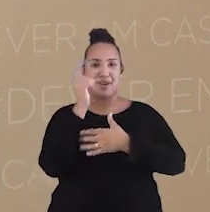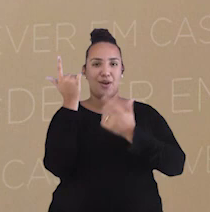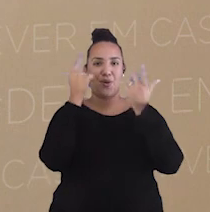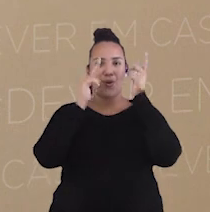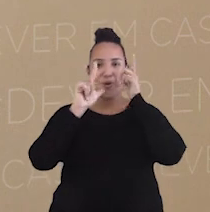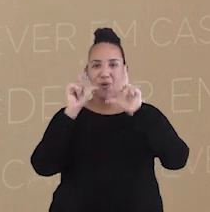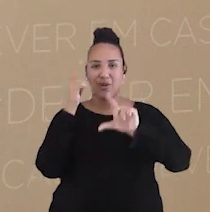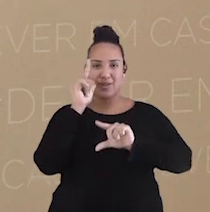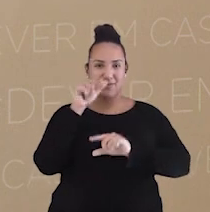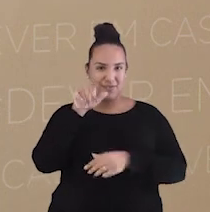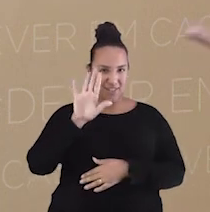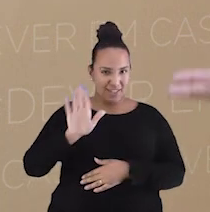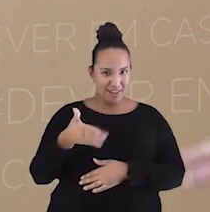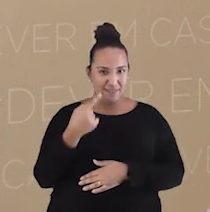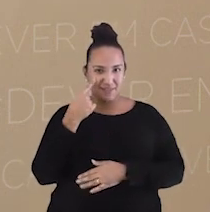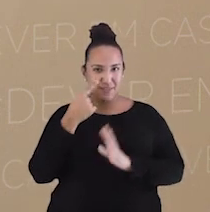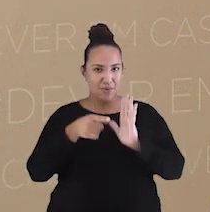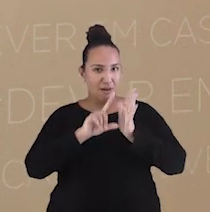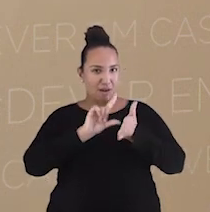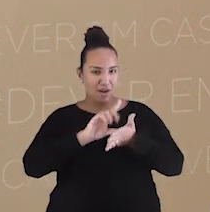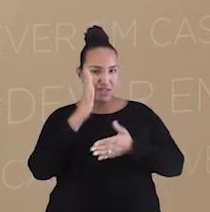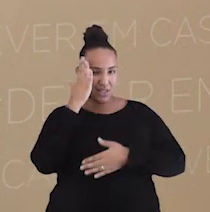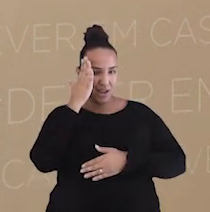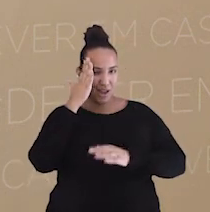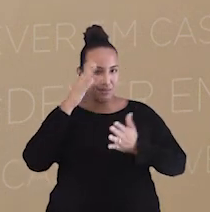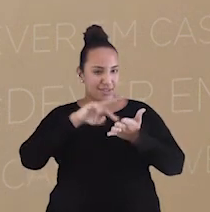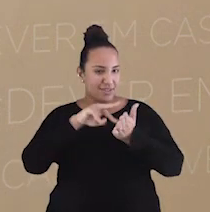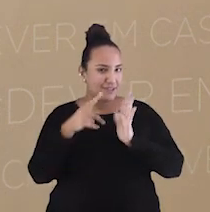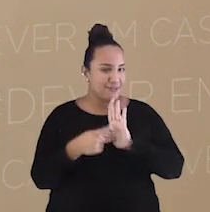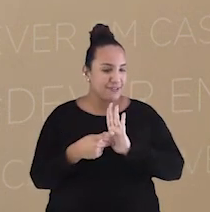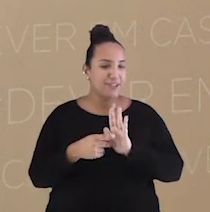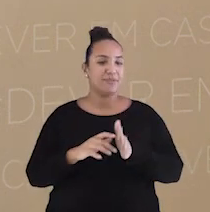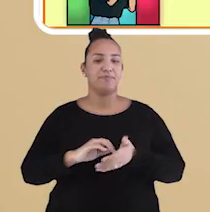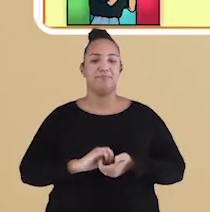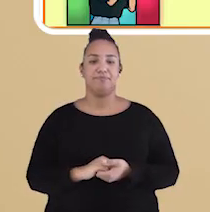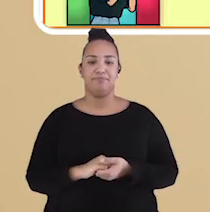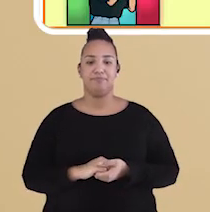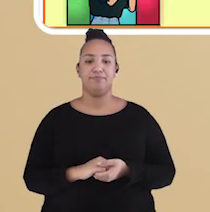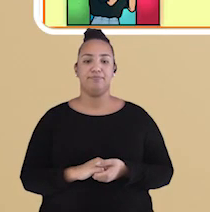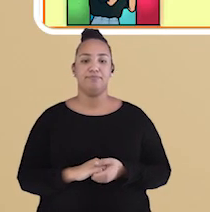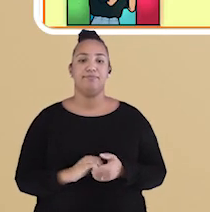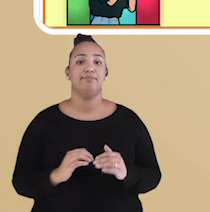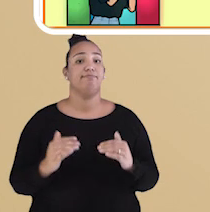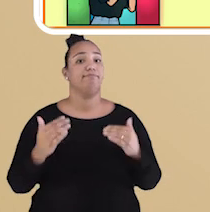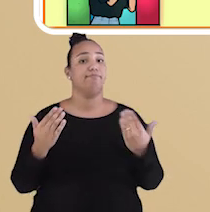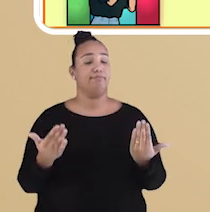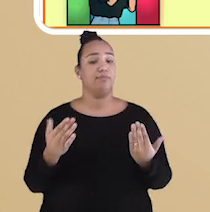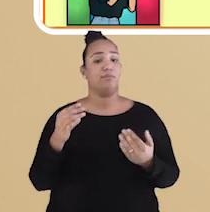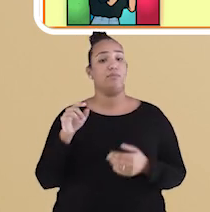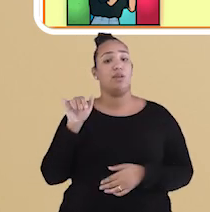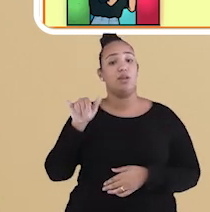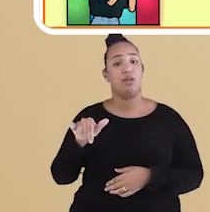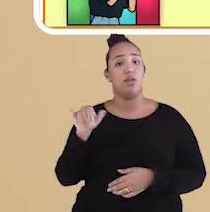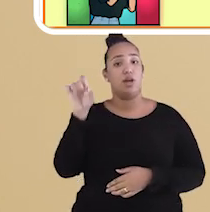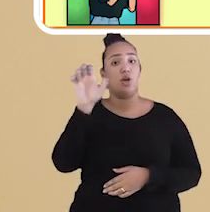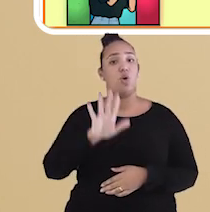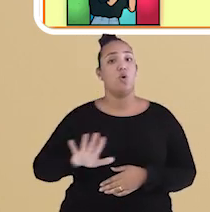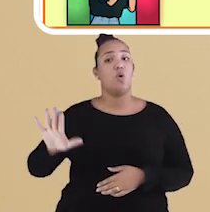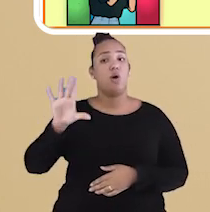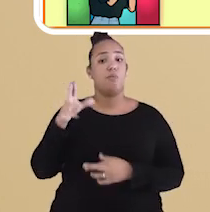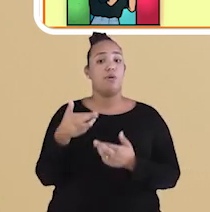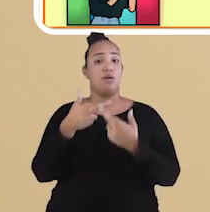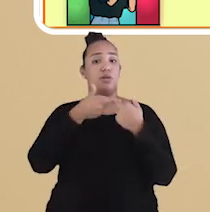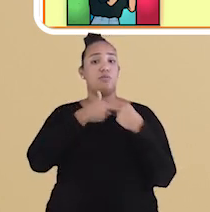ouviu falar? Sabe o que significa? Vem comigo que eu te mostro. A missão dos exploradores espanhóis